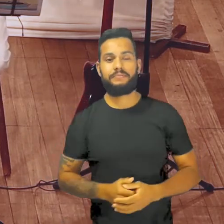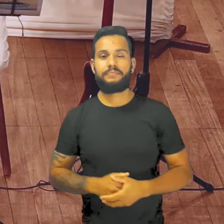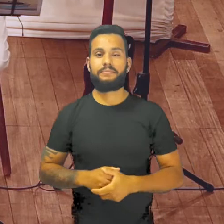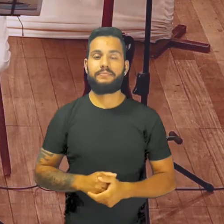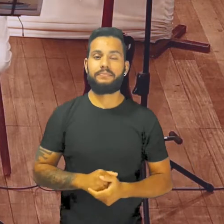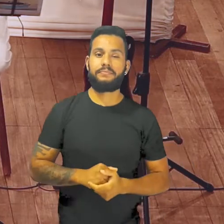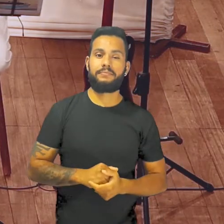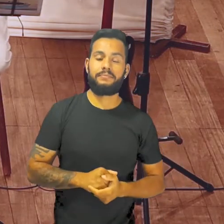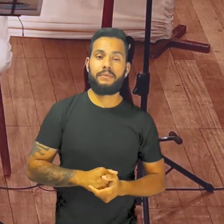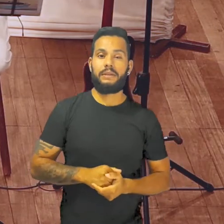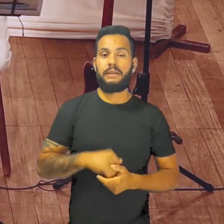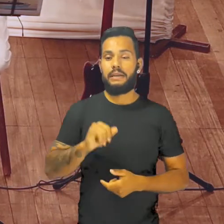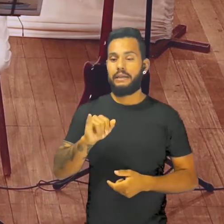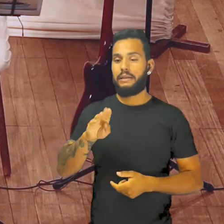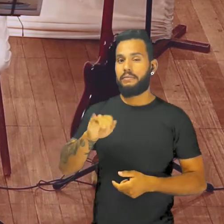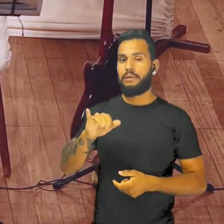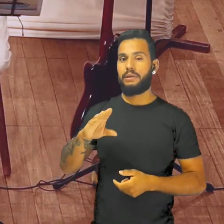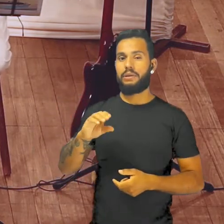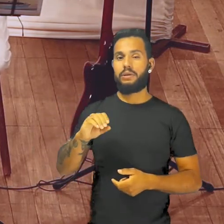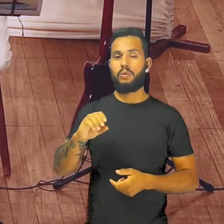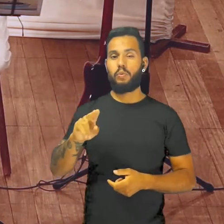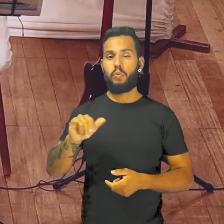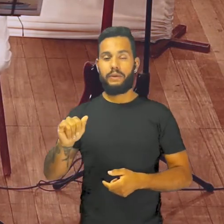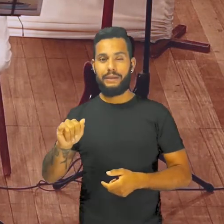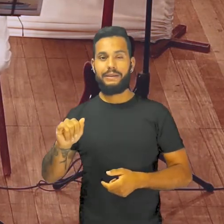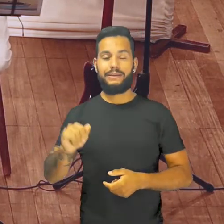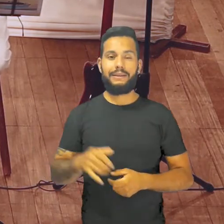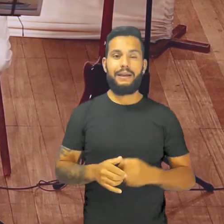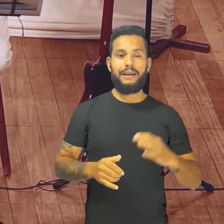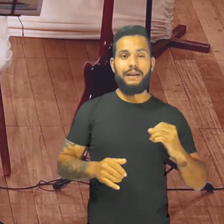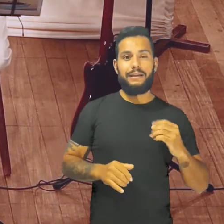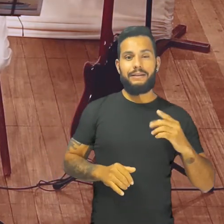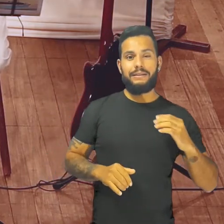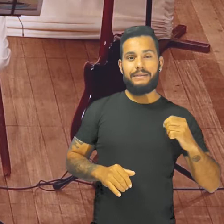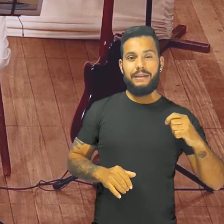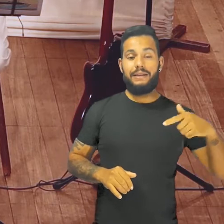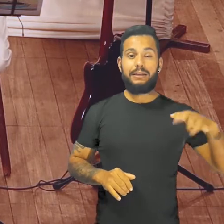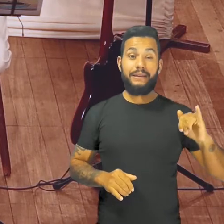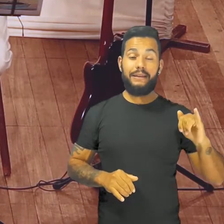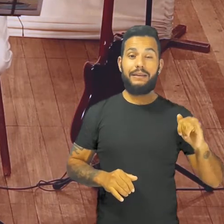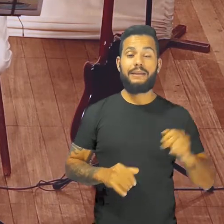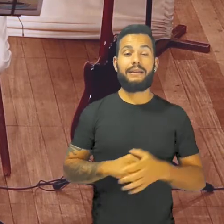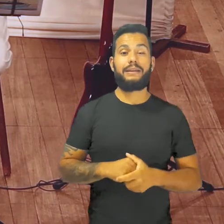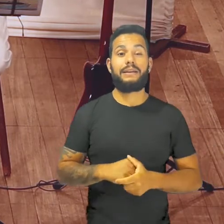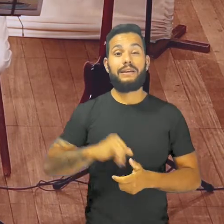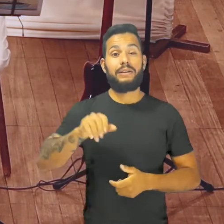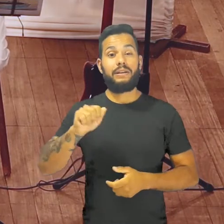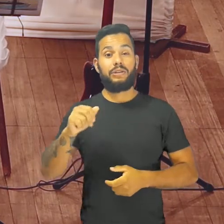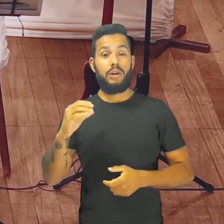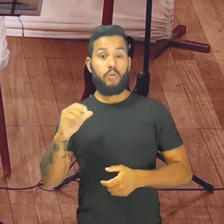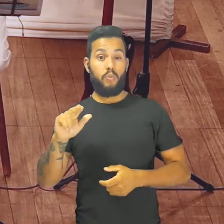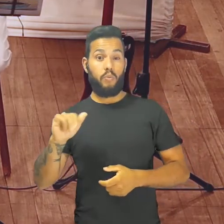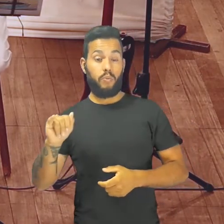Ibiqui, Cacique, Torupi, Taquari, Jacuí, até